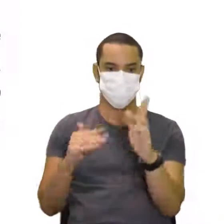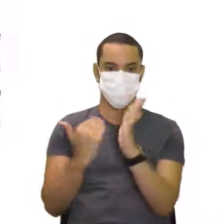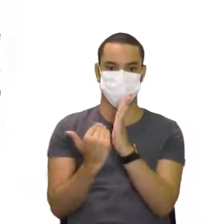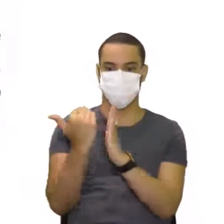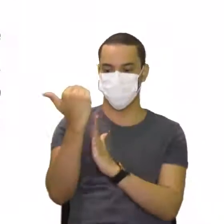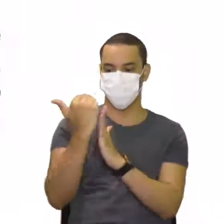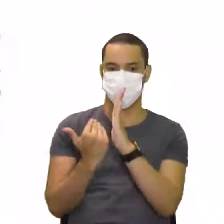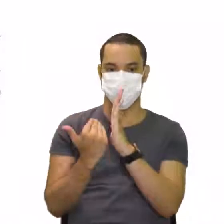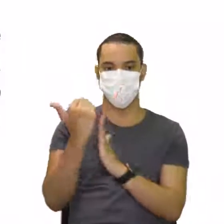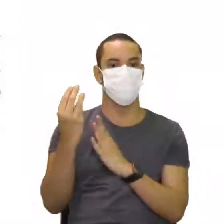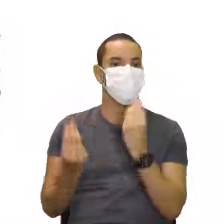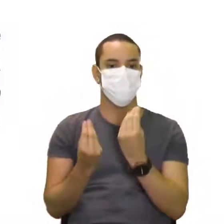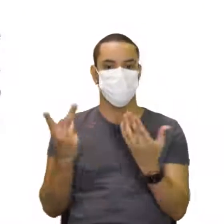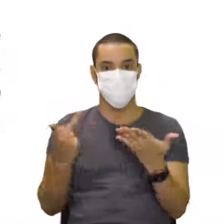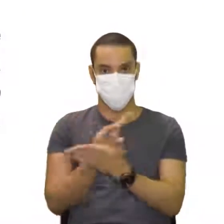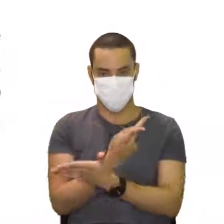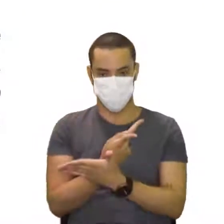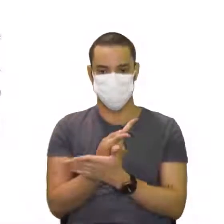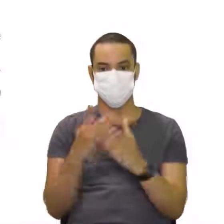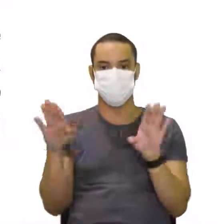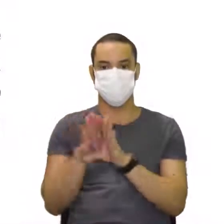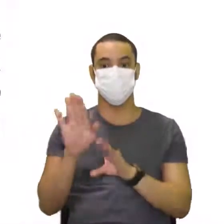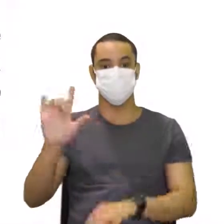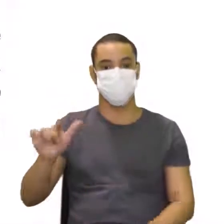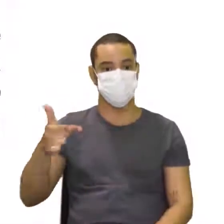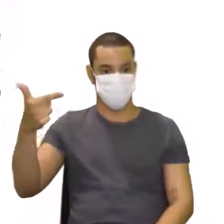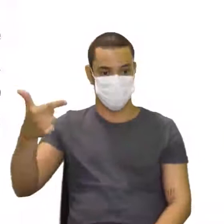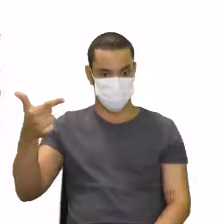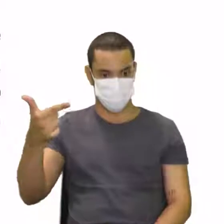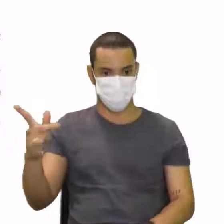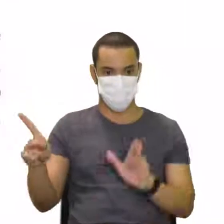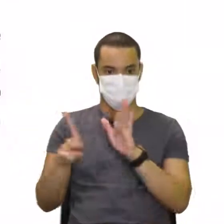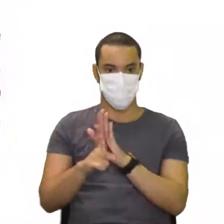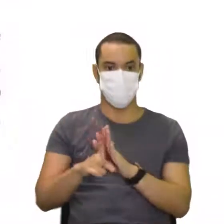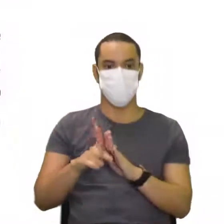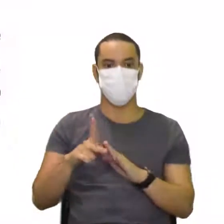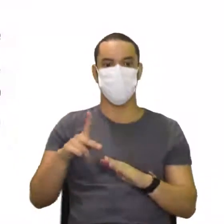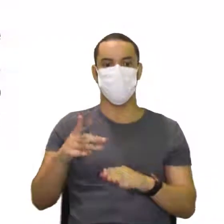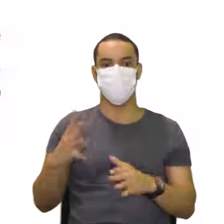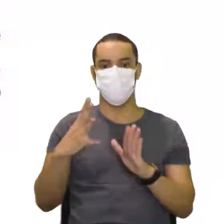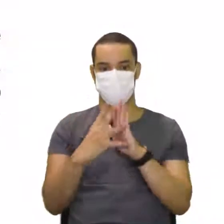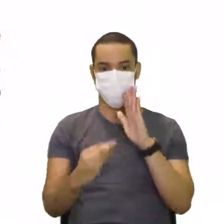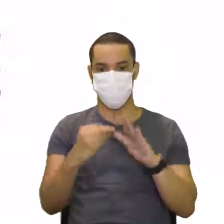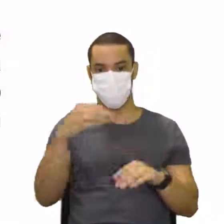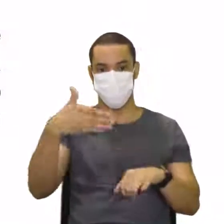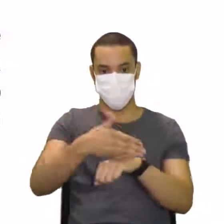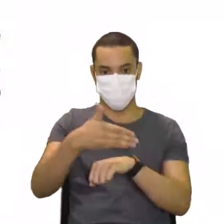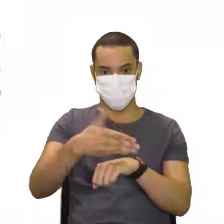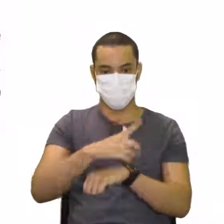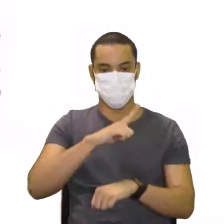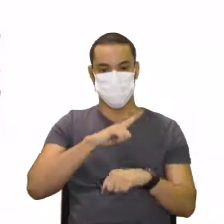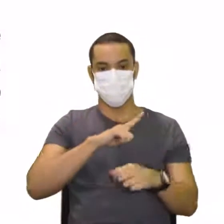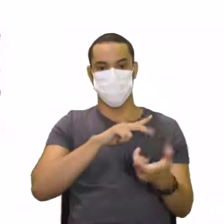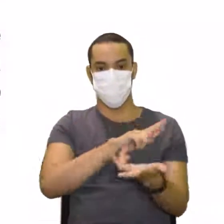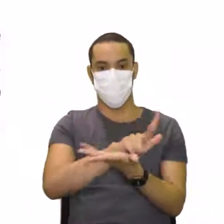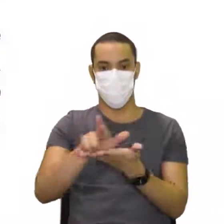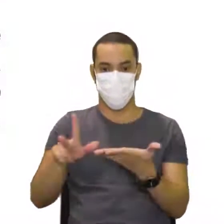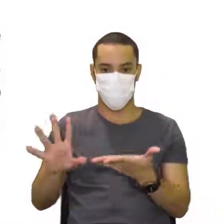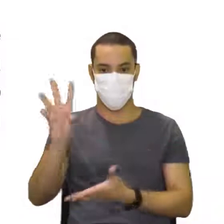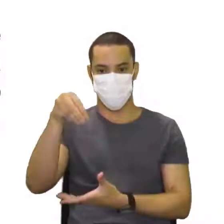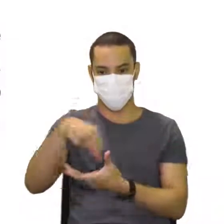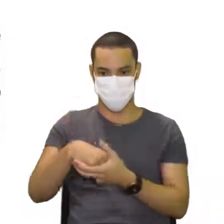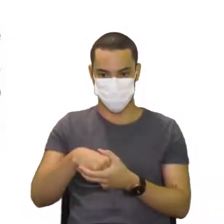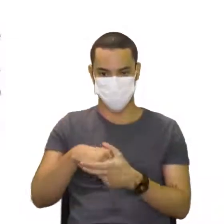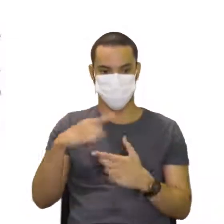amplitude do sinal modulador. E no segundo caso, ali modulação em frequência, nós temos ali variações da amplitude da